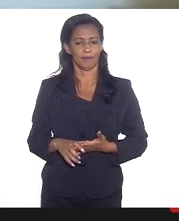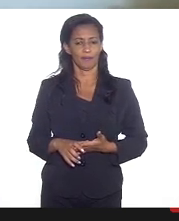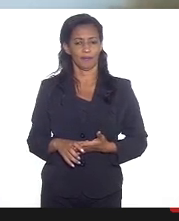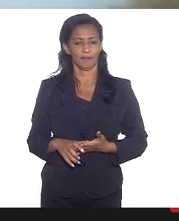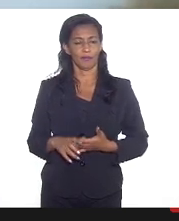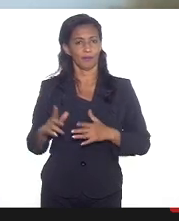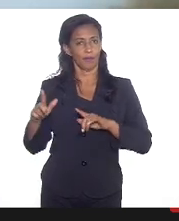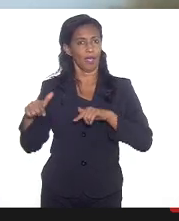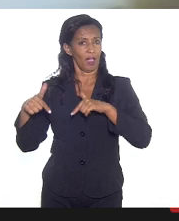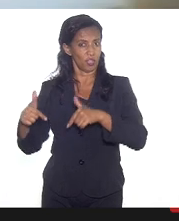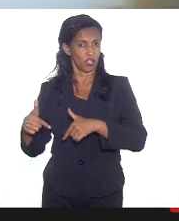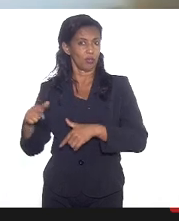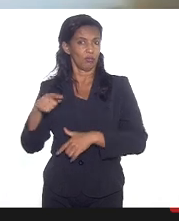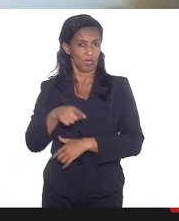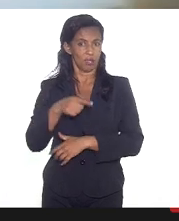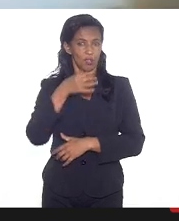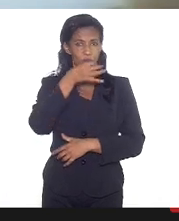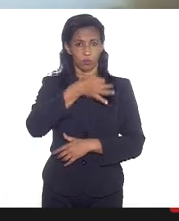essas questões